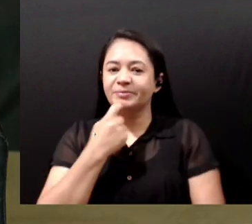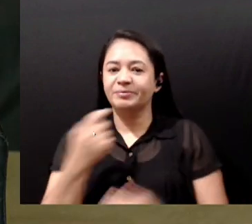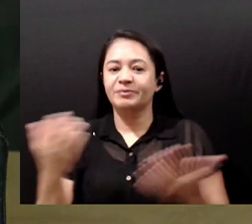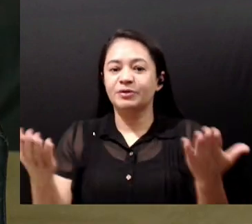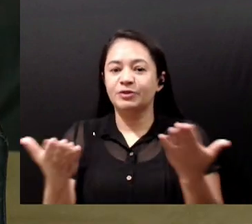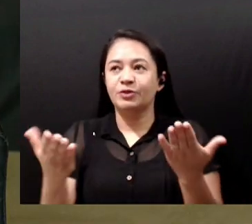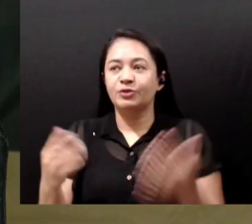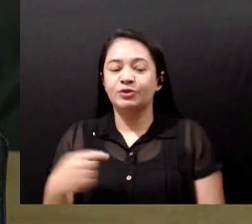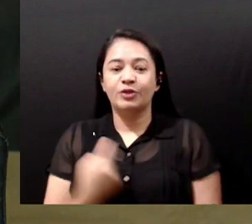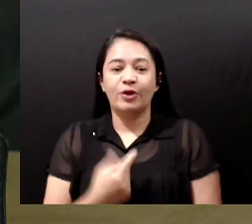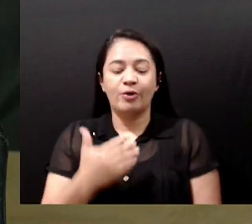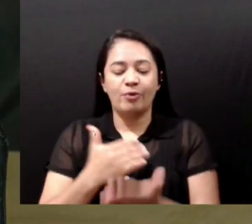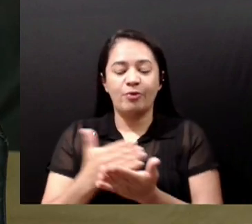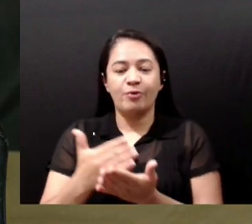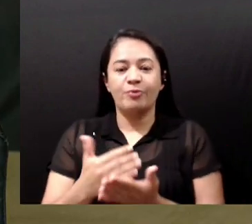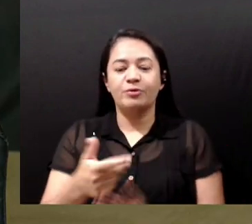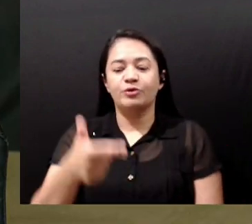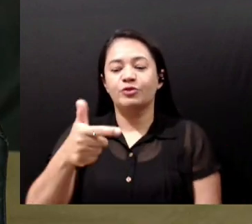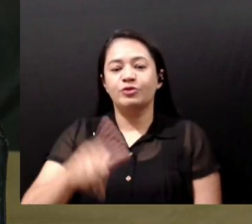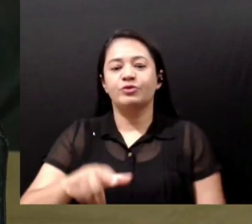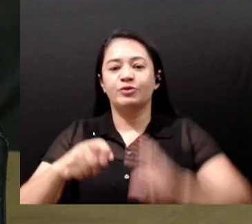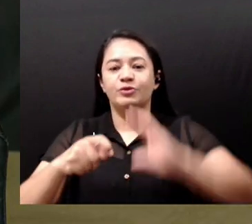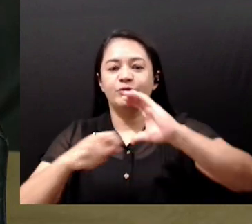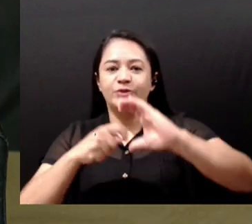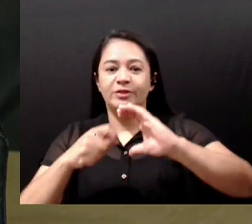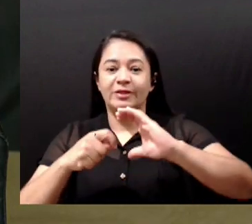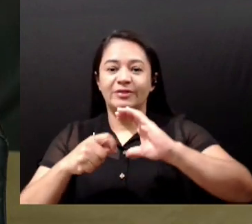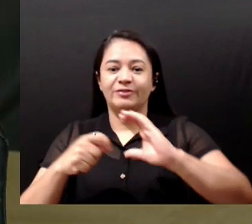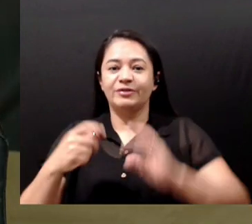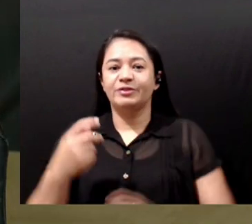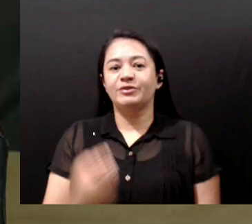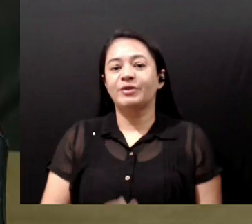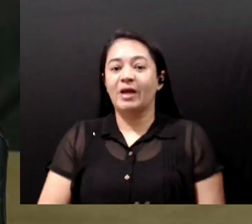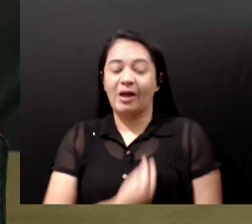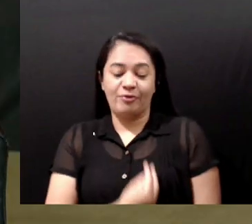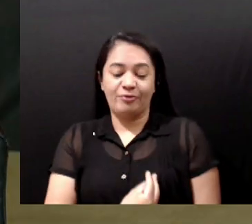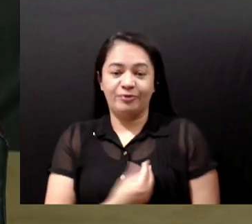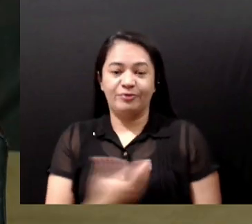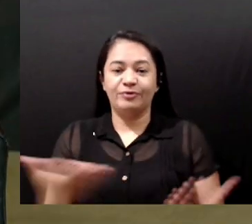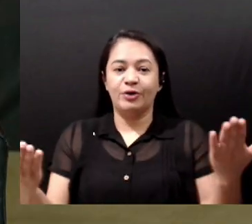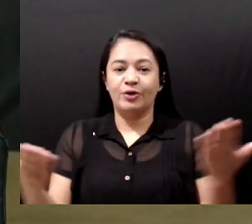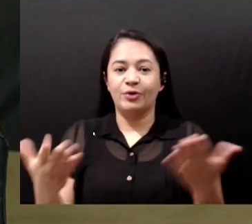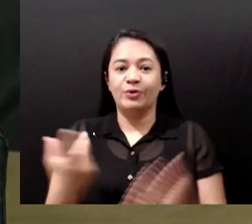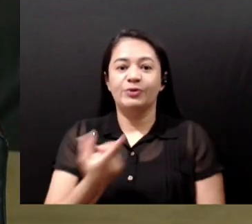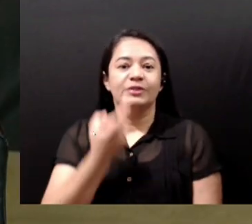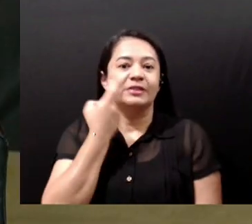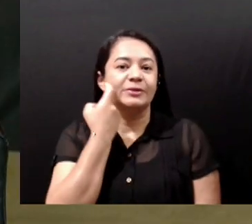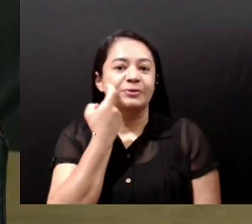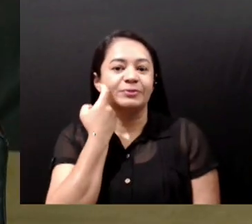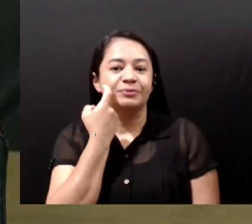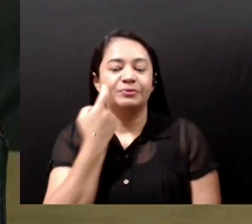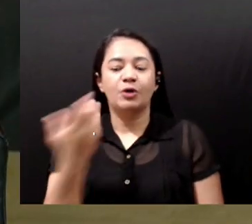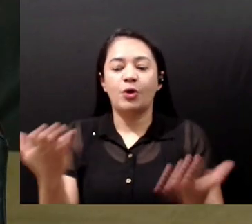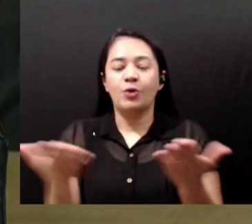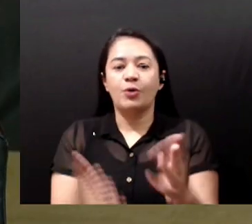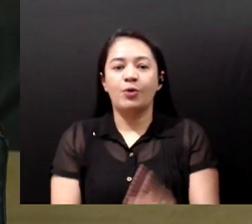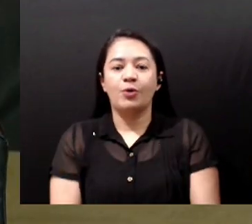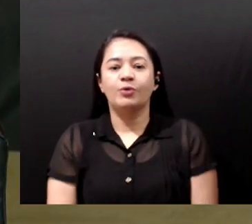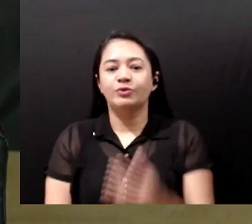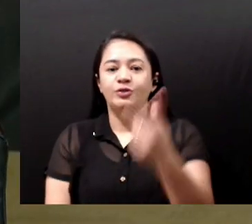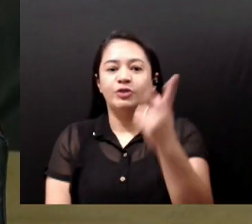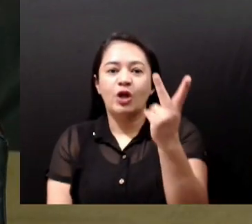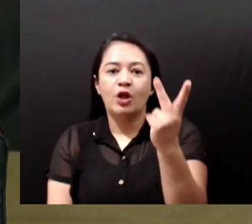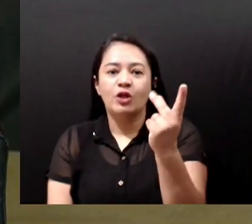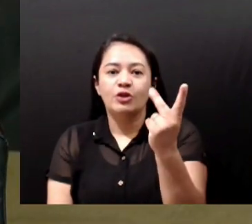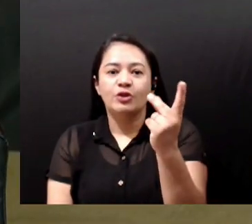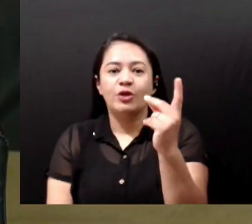mais uma edição do nosso Estúdio Câmara ao vivo na manhã desta sexta-feira. Hoje, dia 12 de setembro, e hoje nós